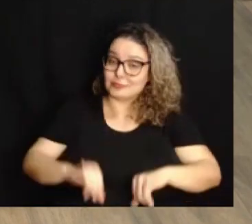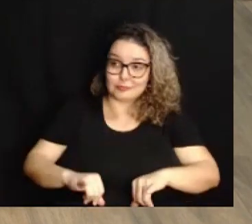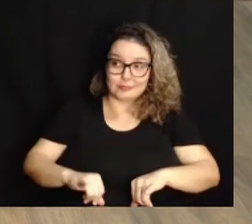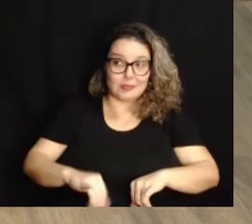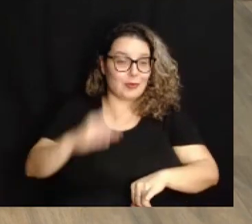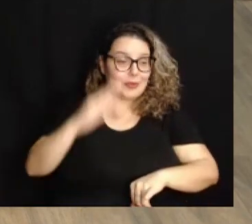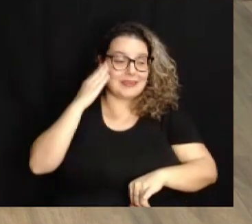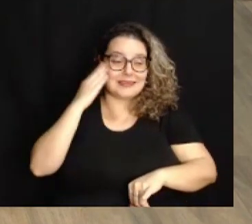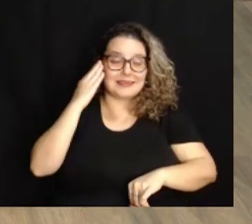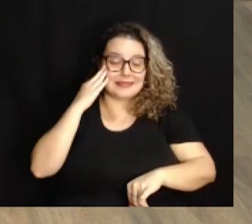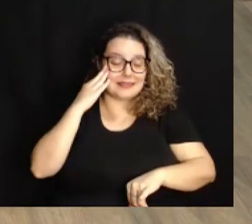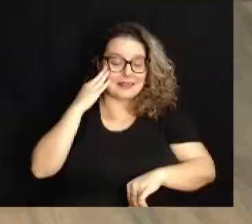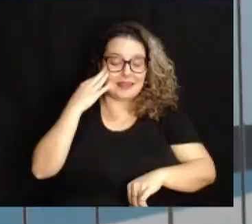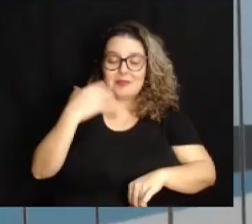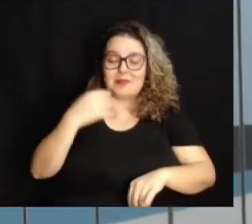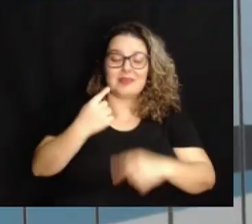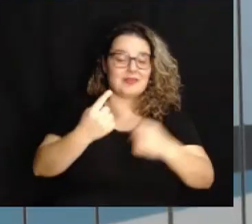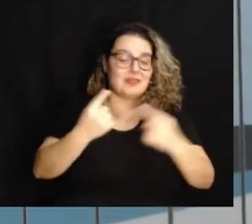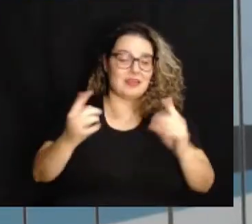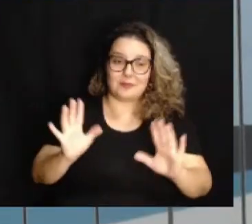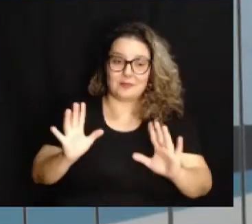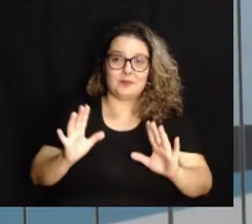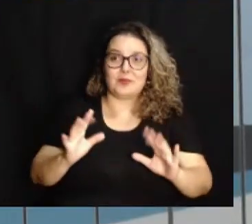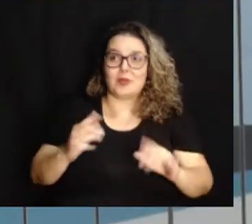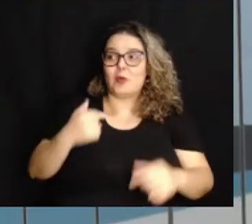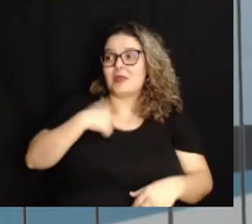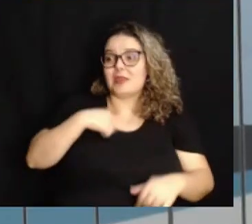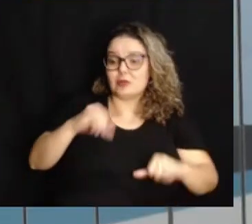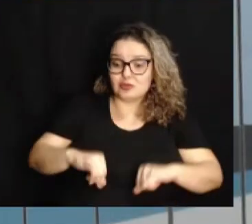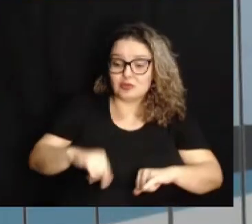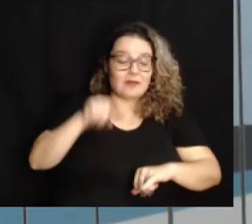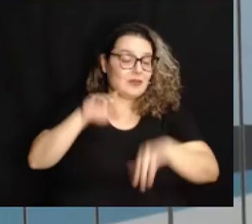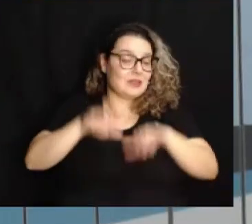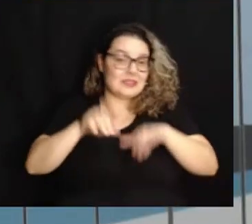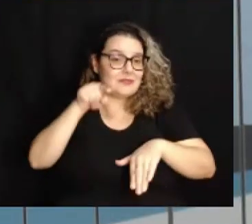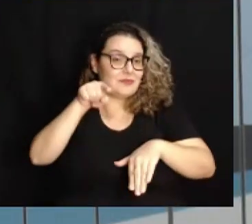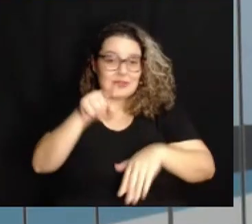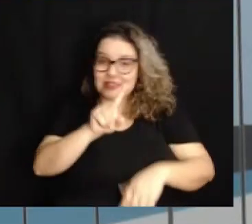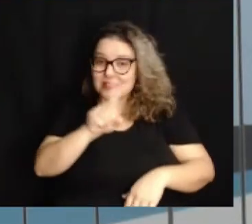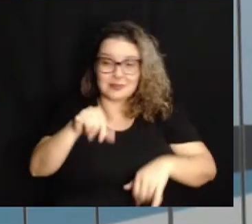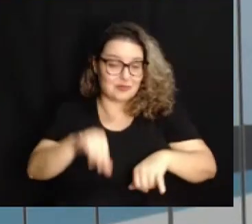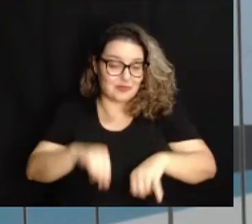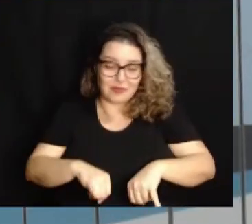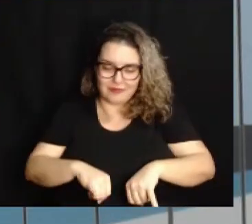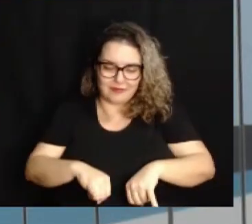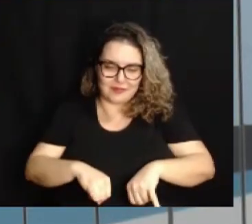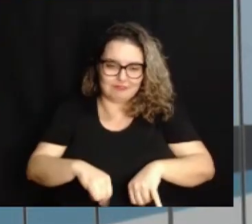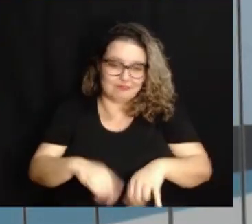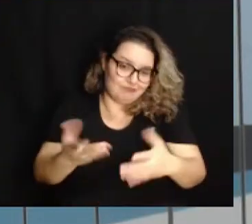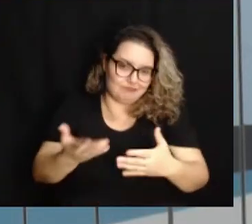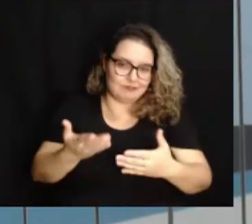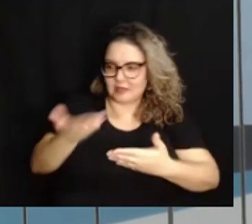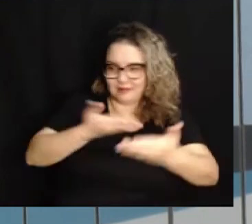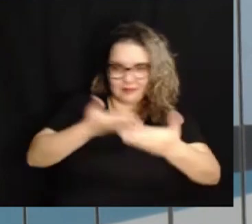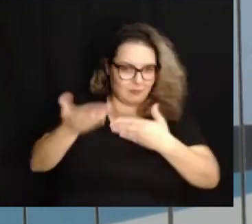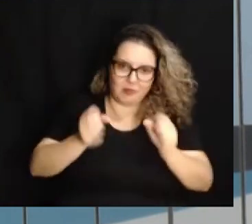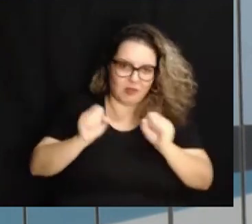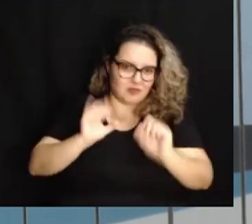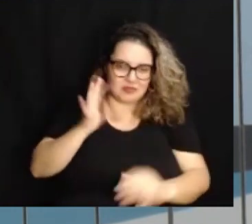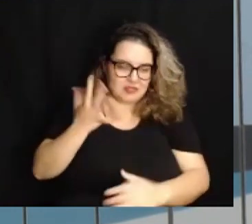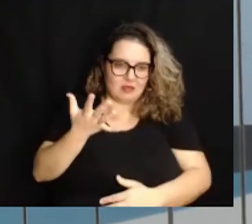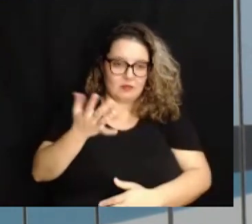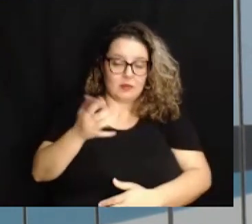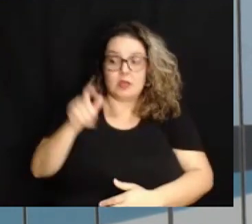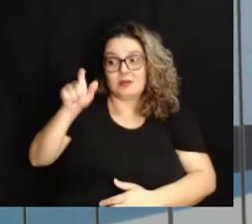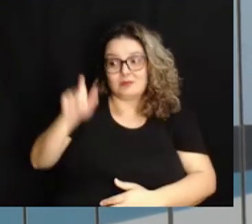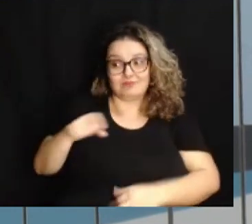talvez não doa em mim e vice-versa. Né? Então, o julgamento nessa hora é crucial, justamente como eu falei. A pessoa, quando ela tá nesse estágio, por